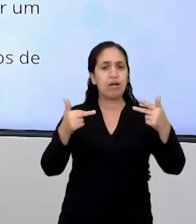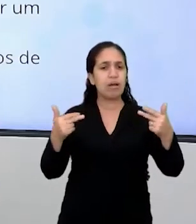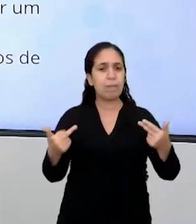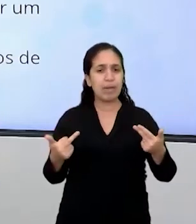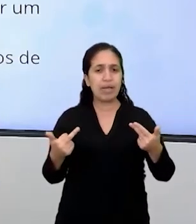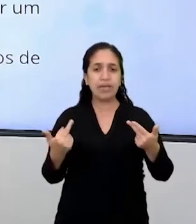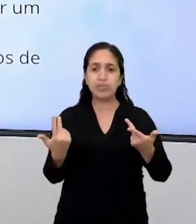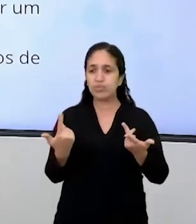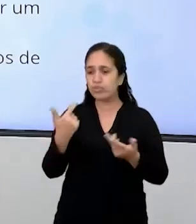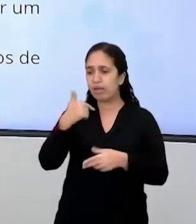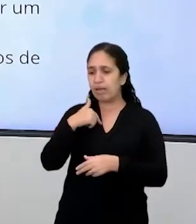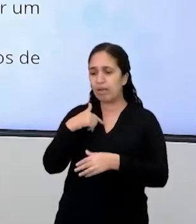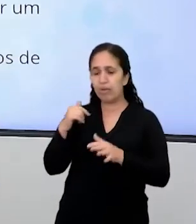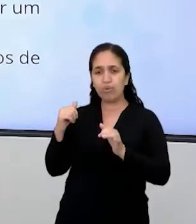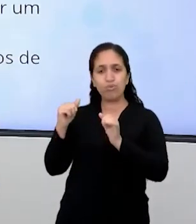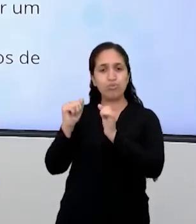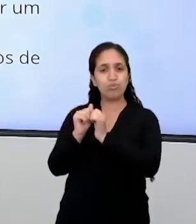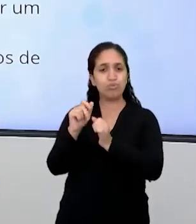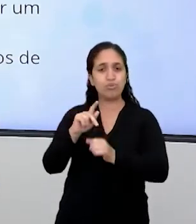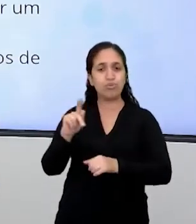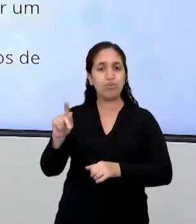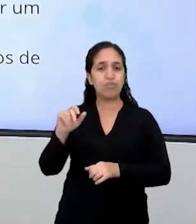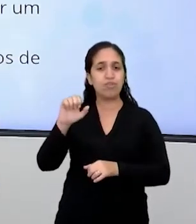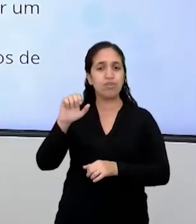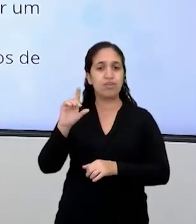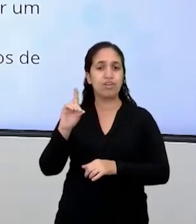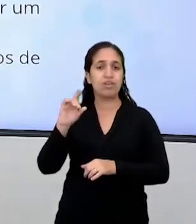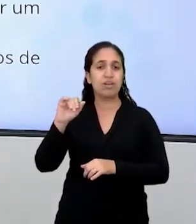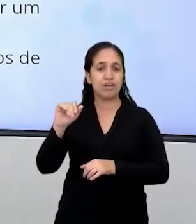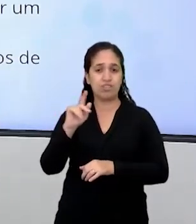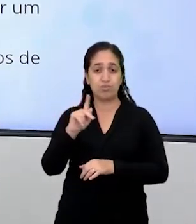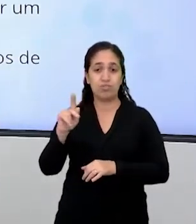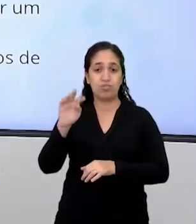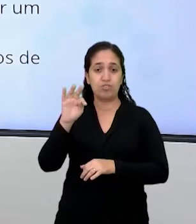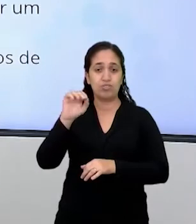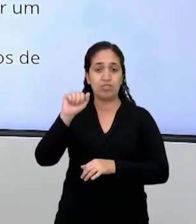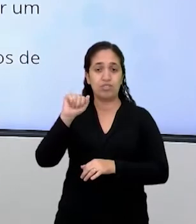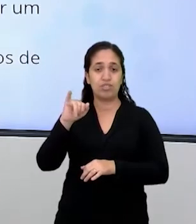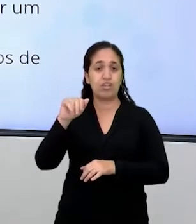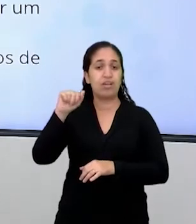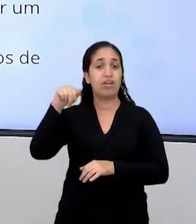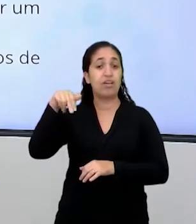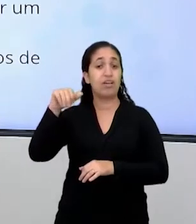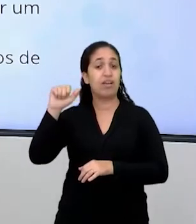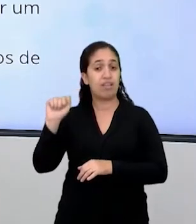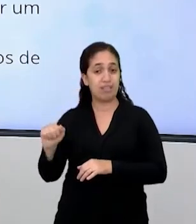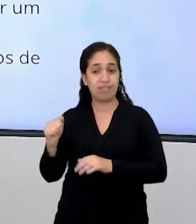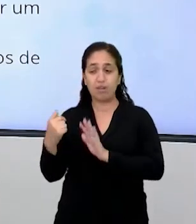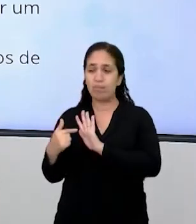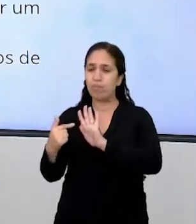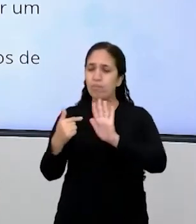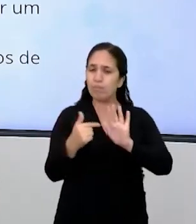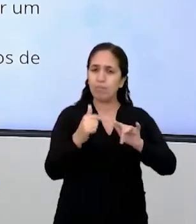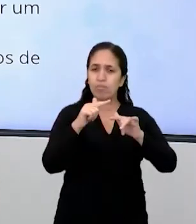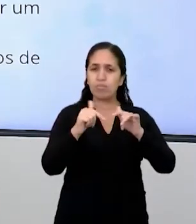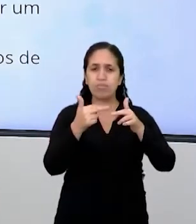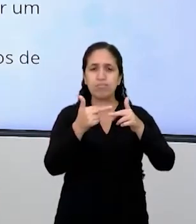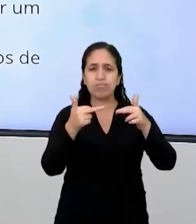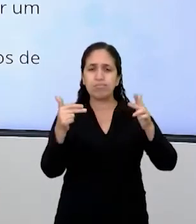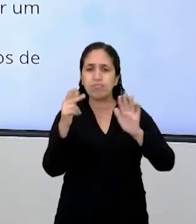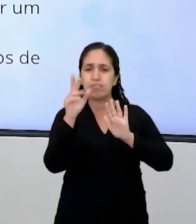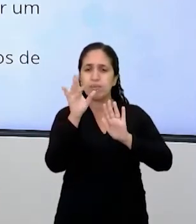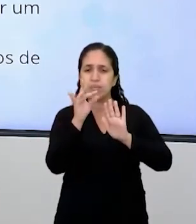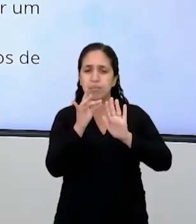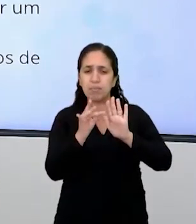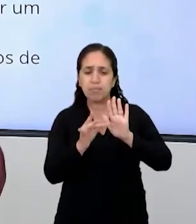eu, juntamente ao professor Ed e a professora Tayana, pudemos aqui mostrar todos os elementos que